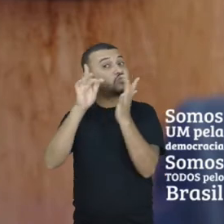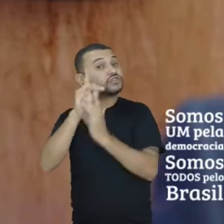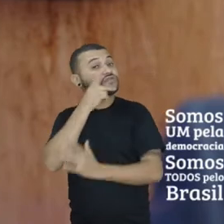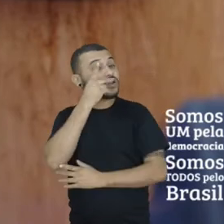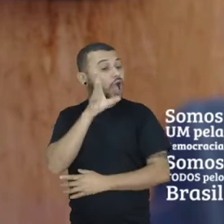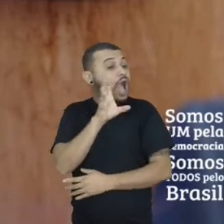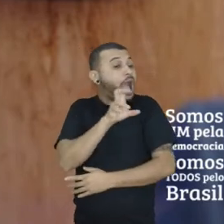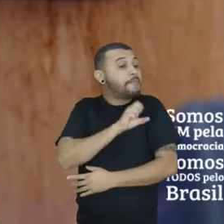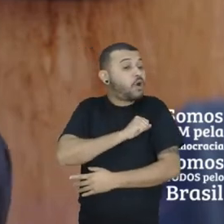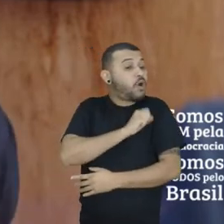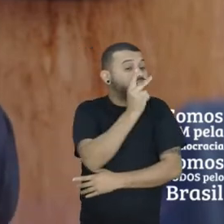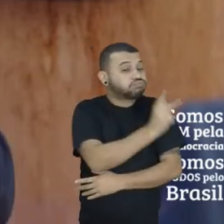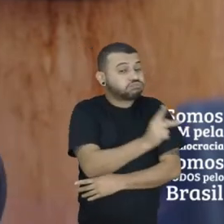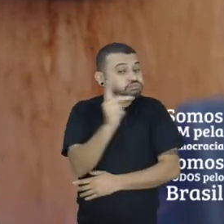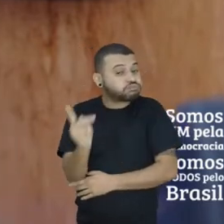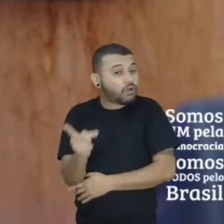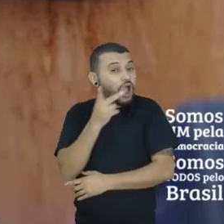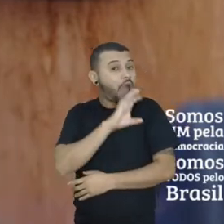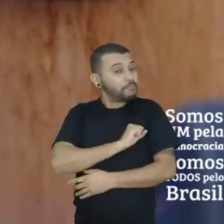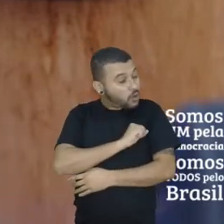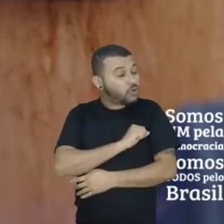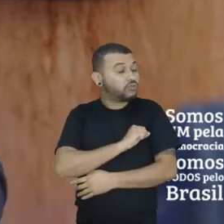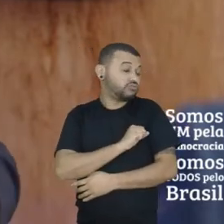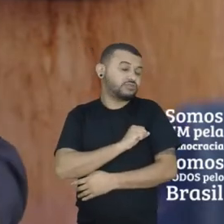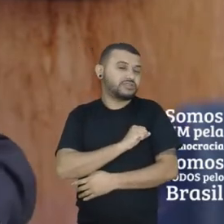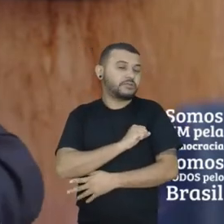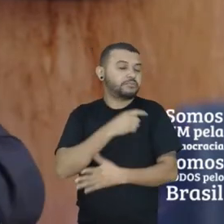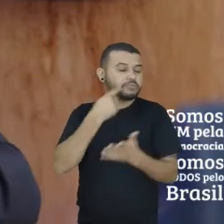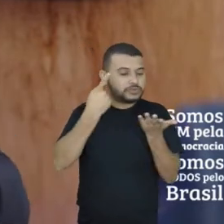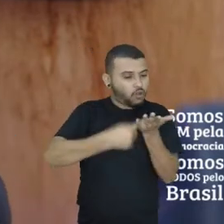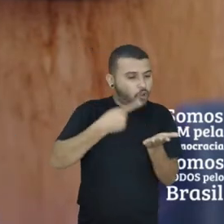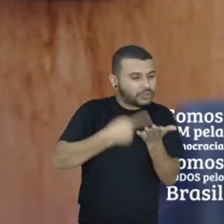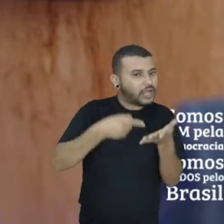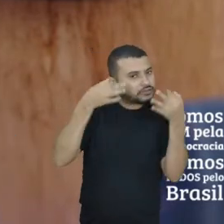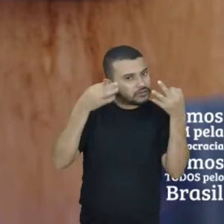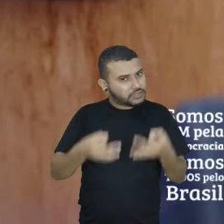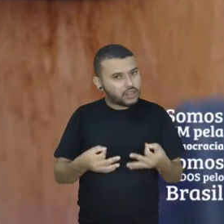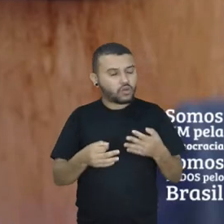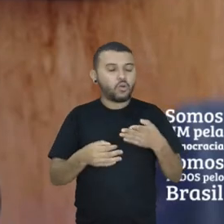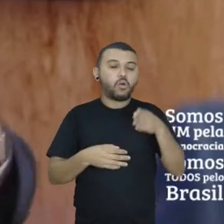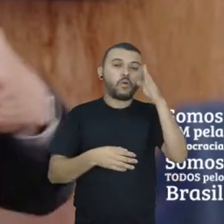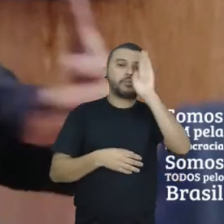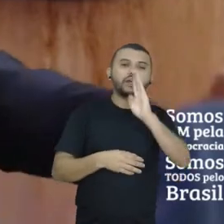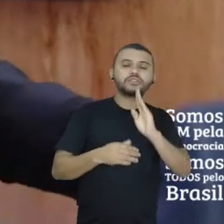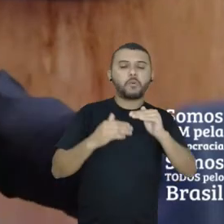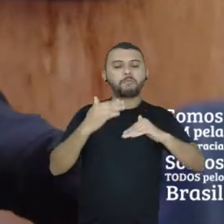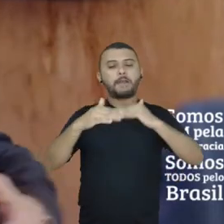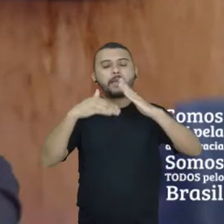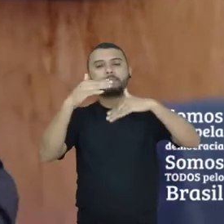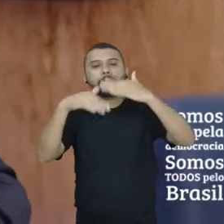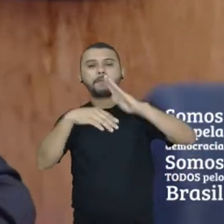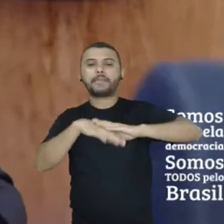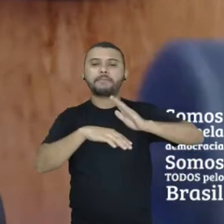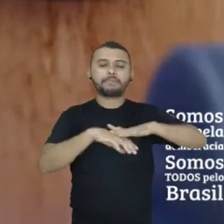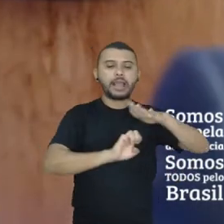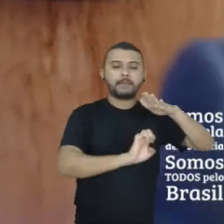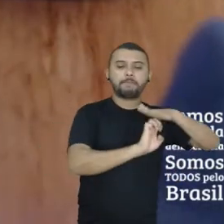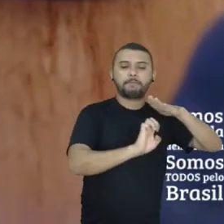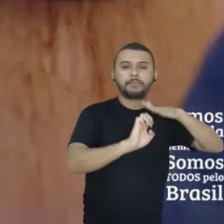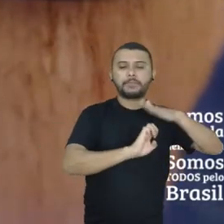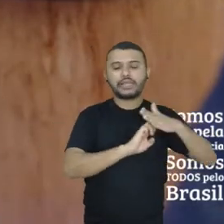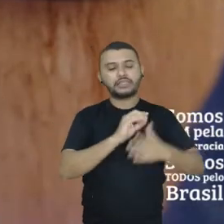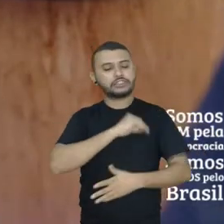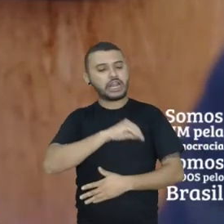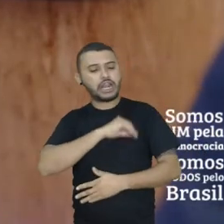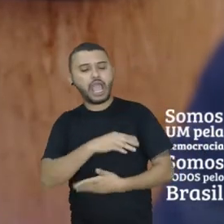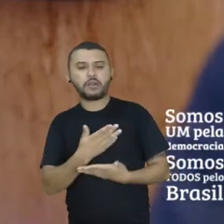disso que nós precisamos. Então, ter uma agenda correta. E o Brasil não vai crescer, gerar emprego, abrir empresa, melhorar salário